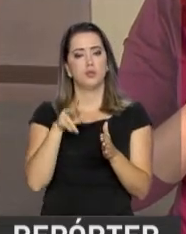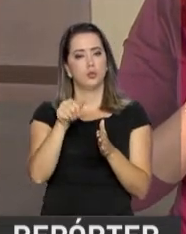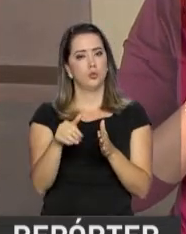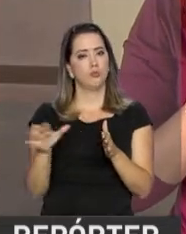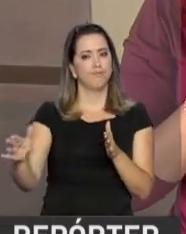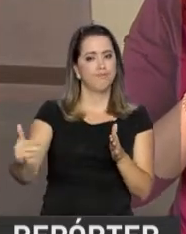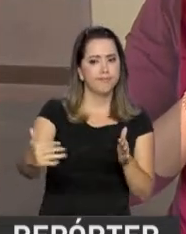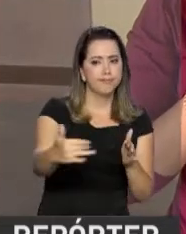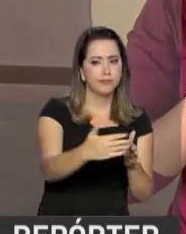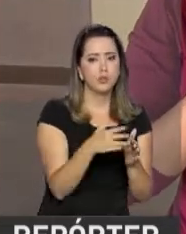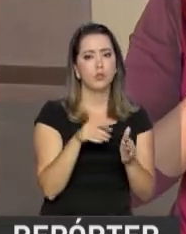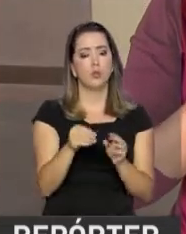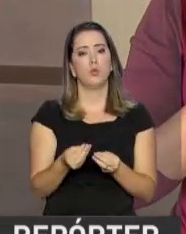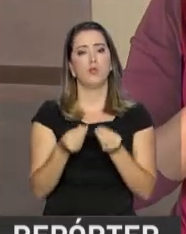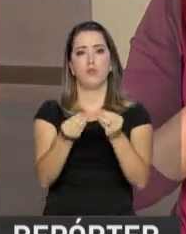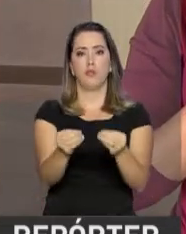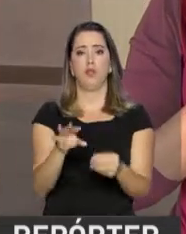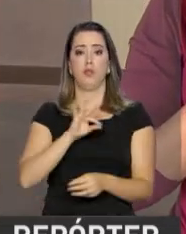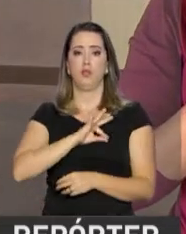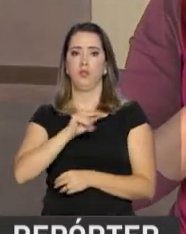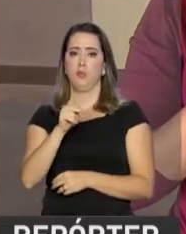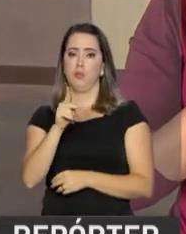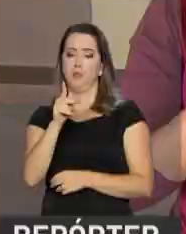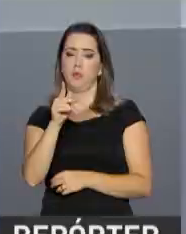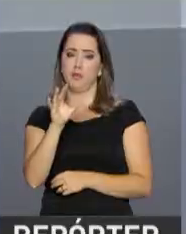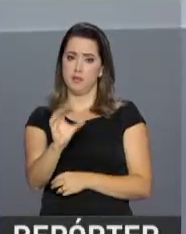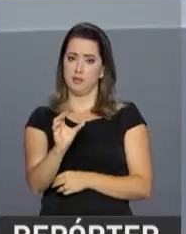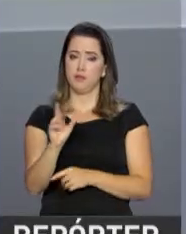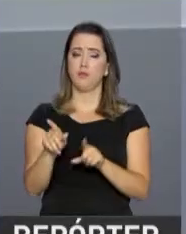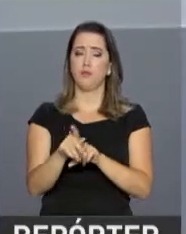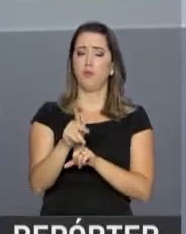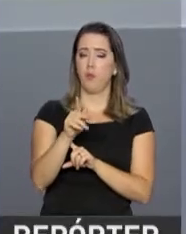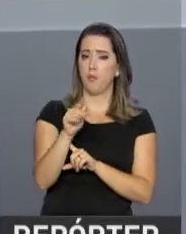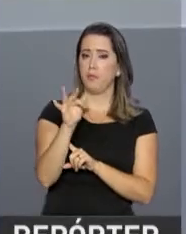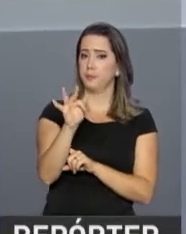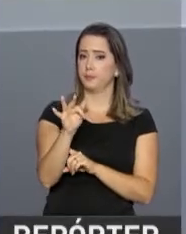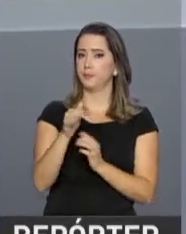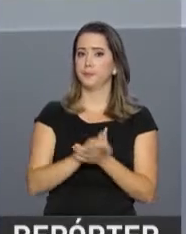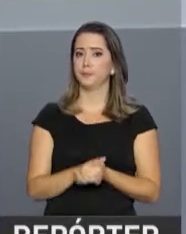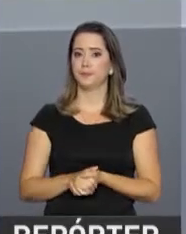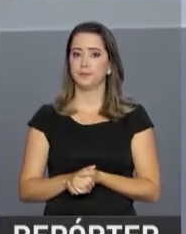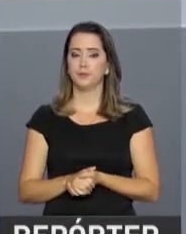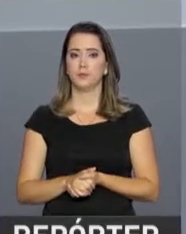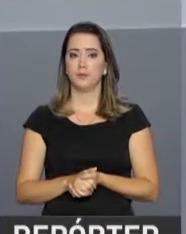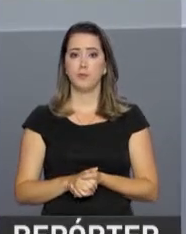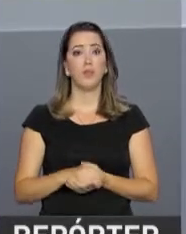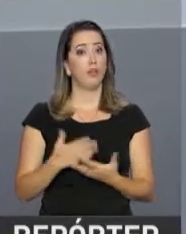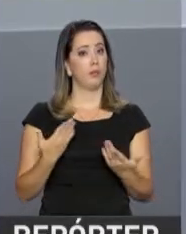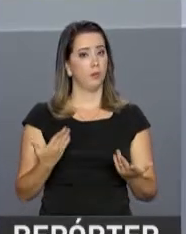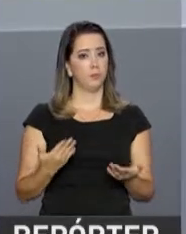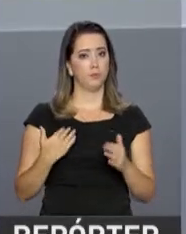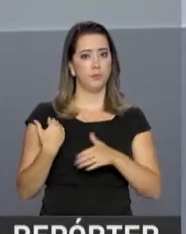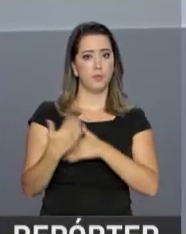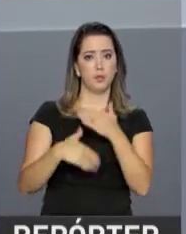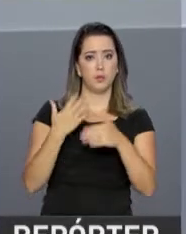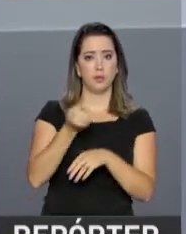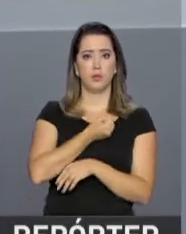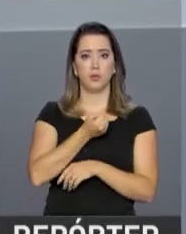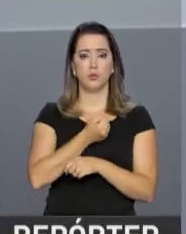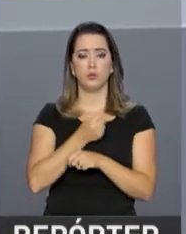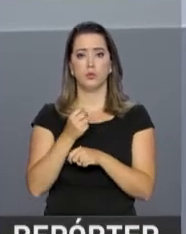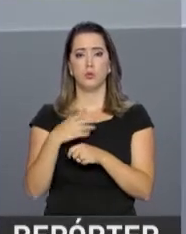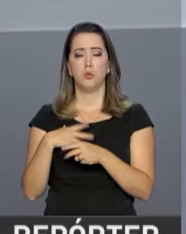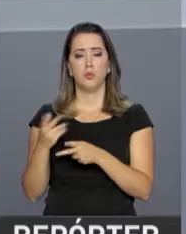material vai ser enviado para a polícia civil e também para a polícia federal para aumentar o número de perícias realizadas pelo inss